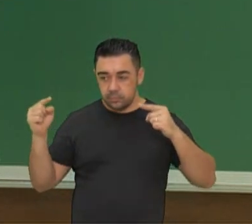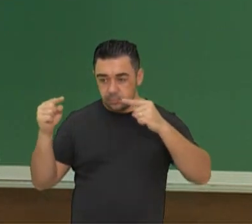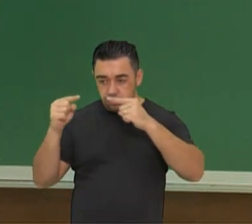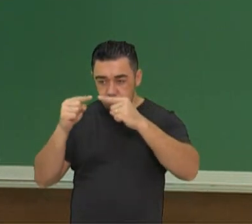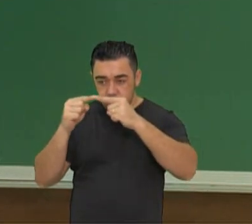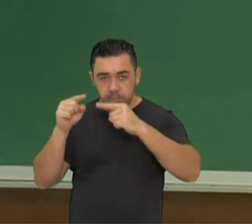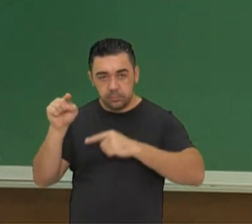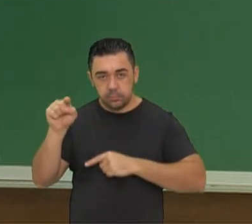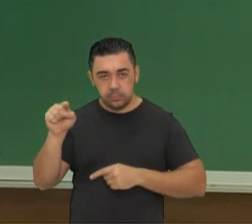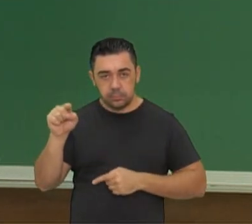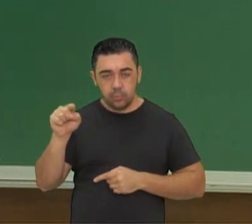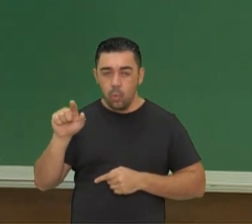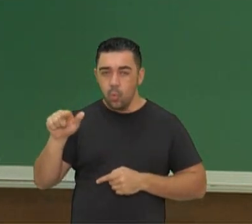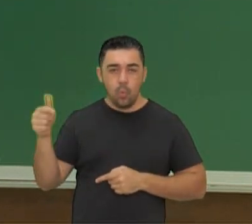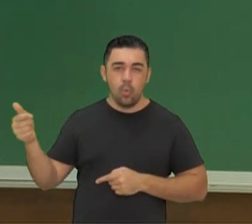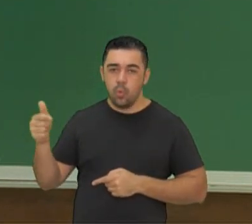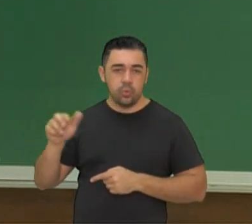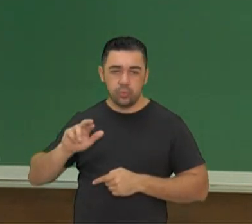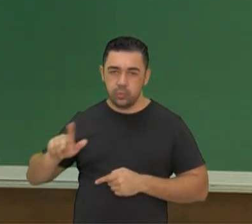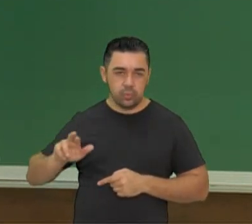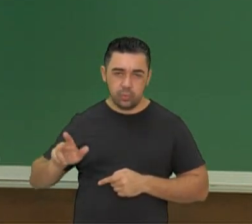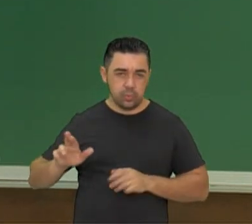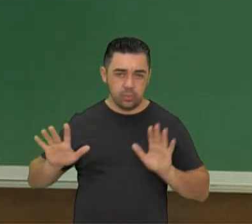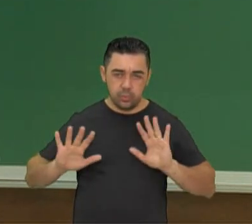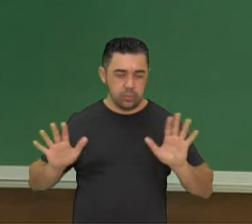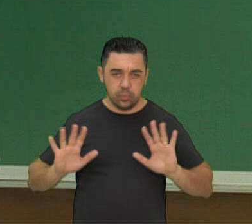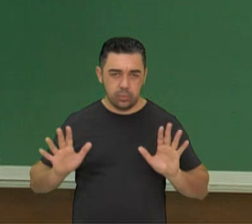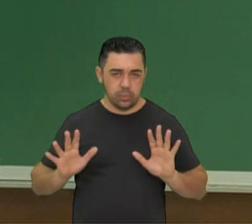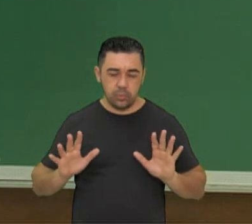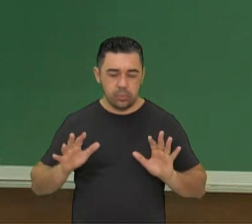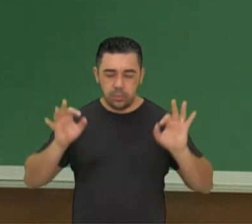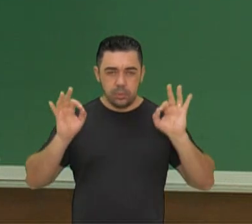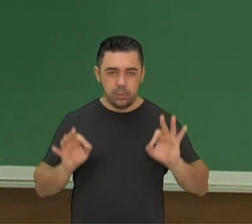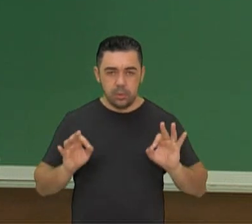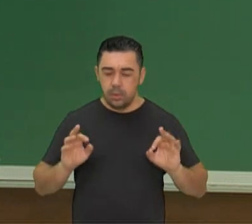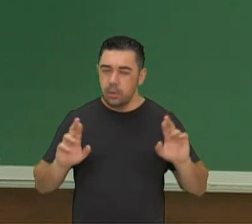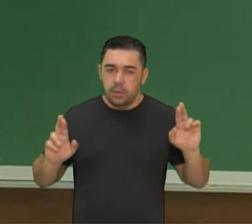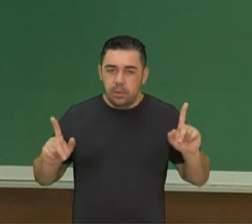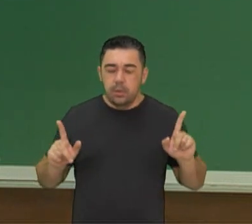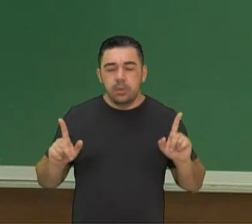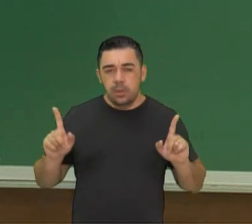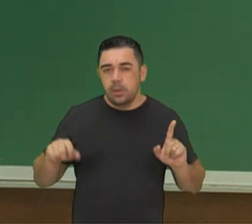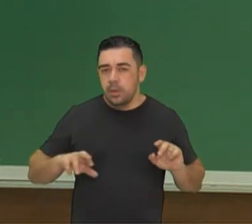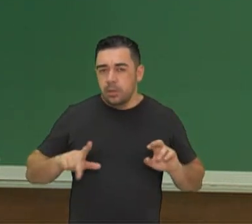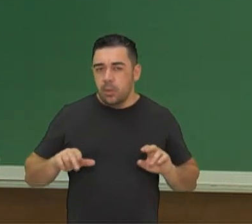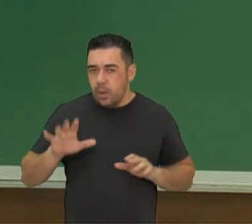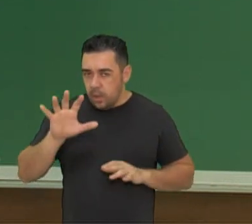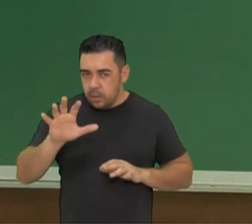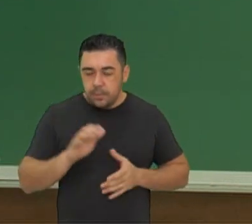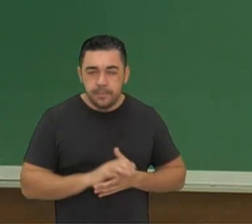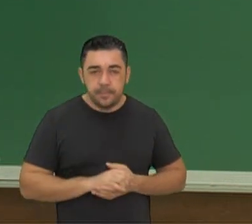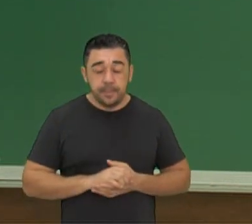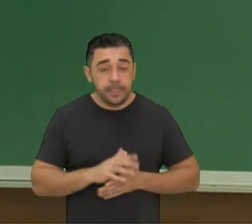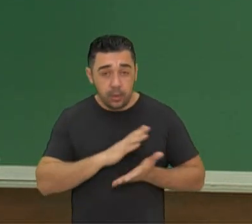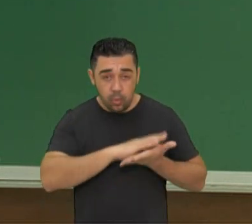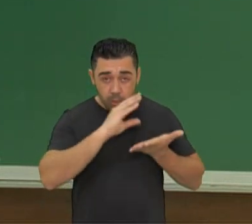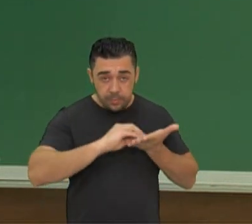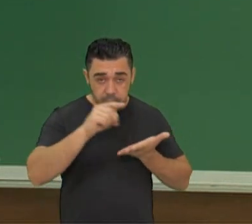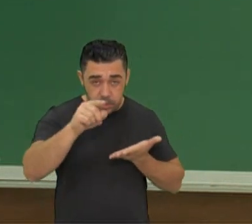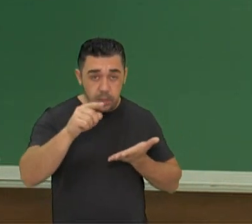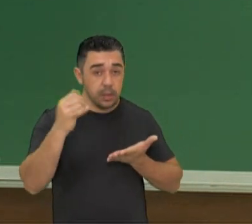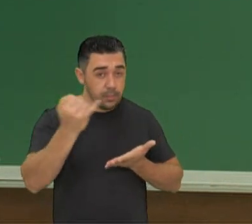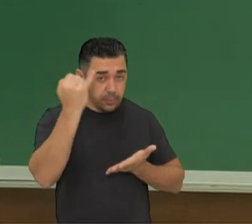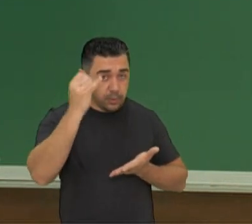pegar um lado e o outro lado que não seja com o mesmo vértice, aí o meu ângulo vai ficar esquisito. Não é a nossa ideia, tá bom? Então anote isso porque